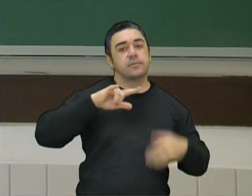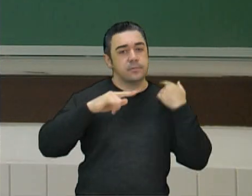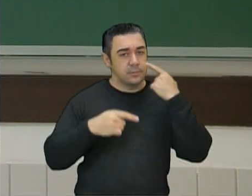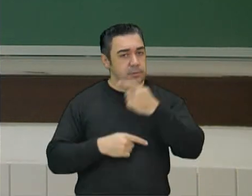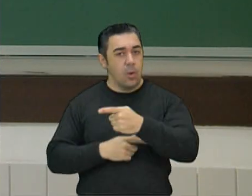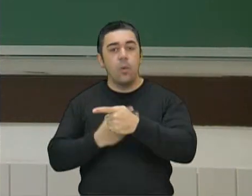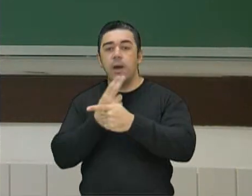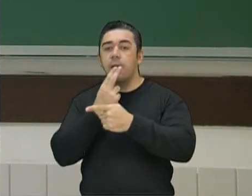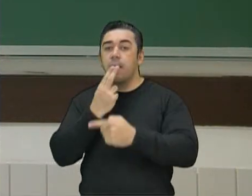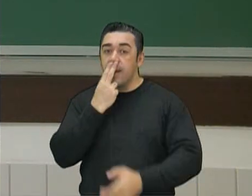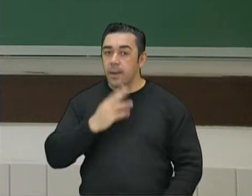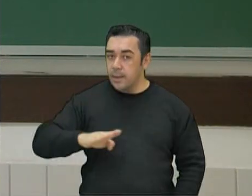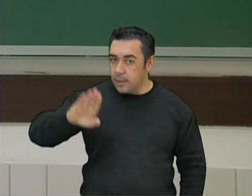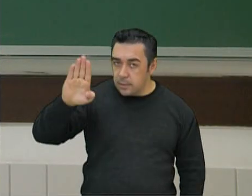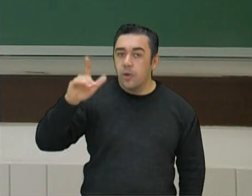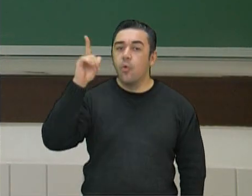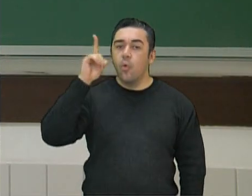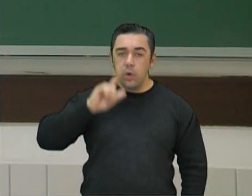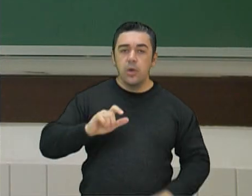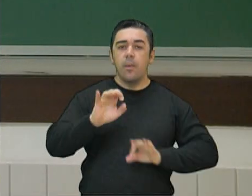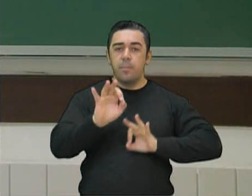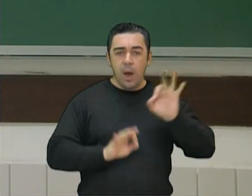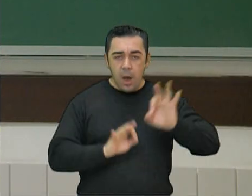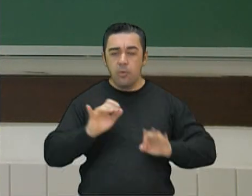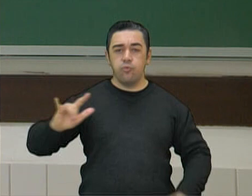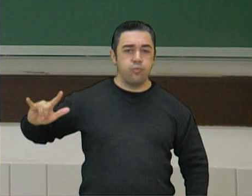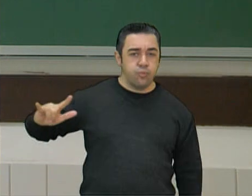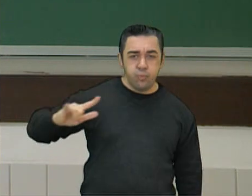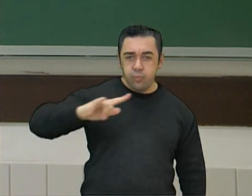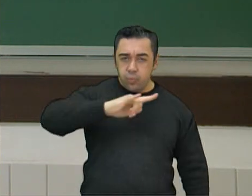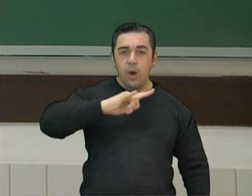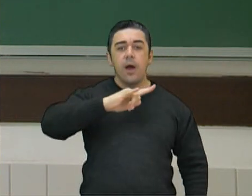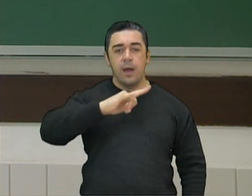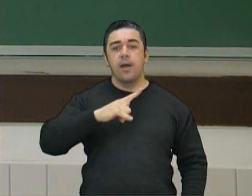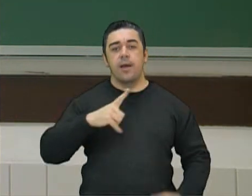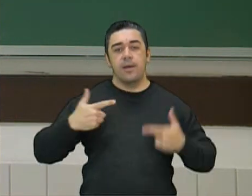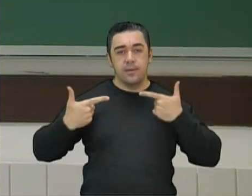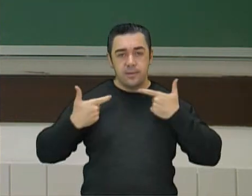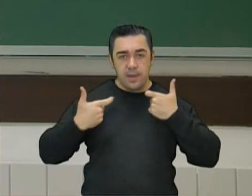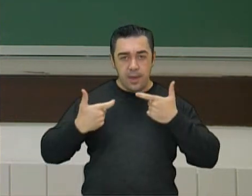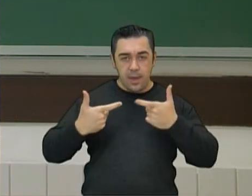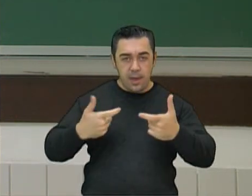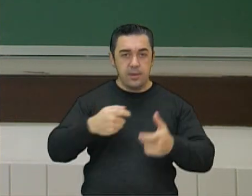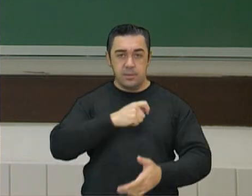resgatou essa força aérea e ela entrou em cena aí na Guerra Civil Espanhola. Foi também um